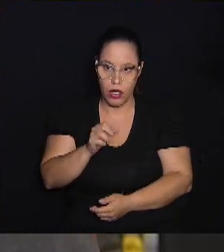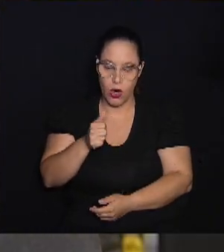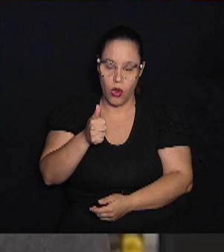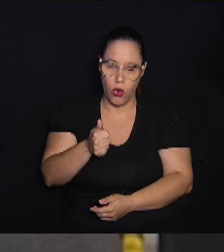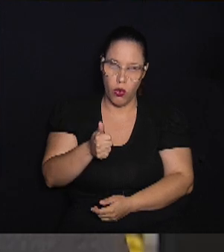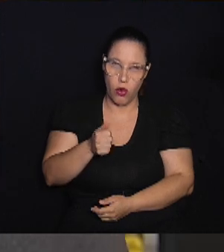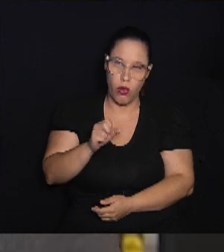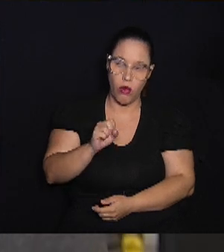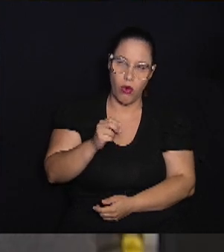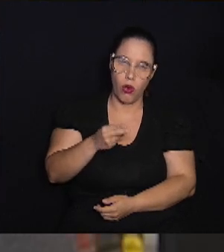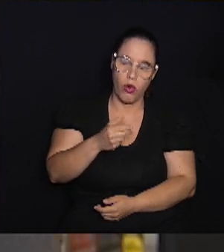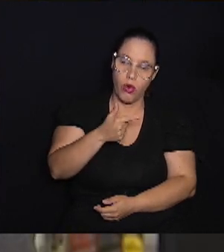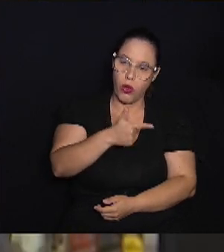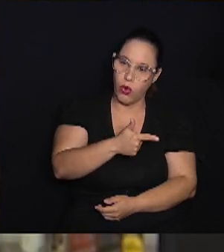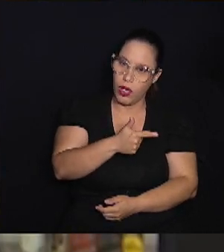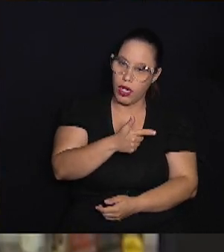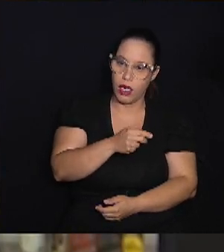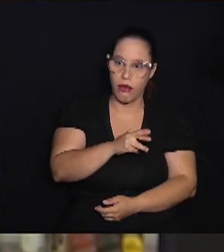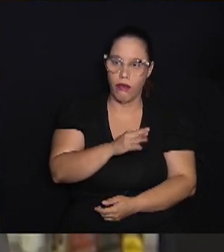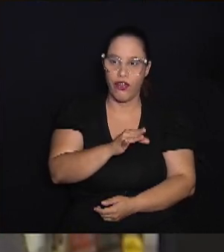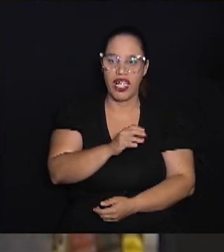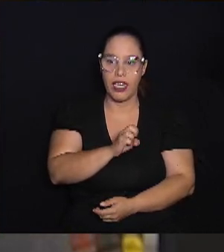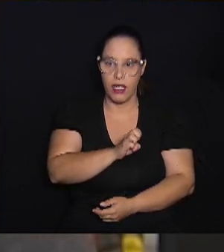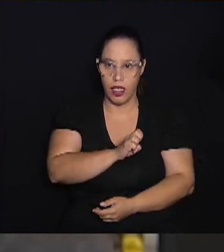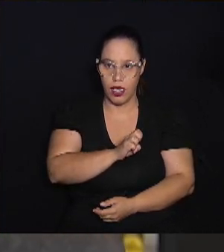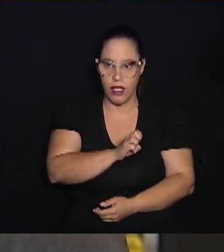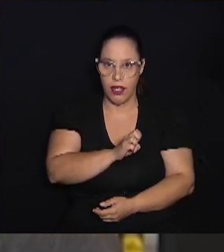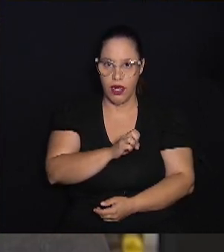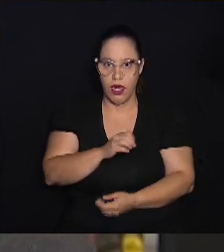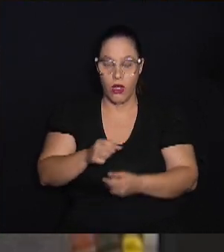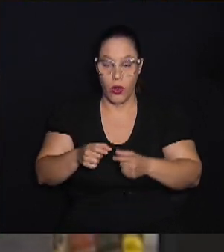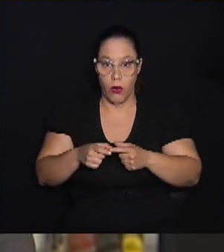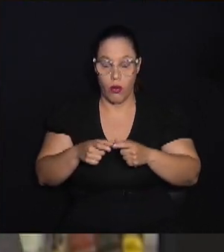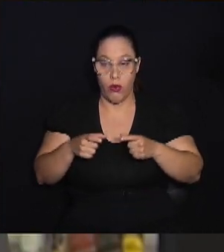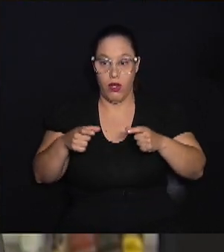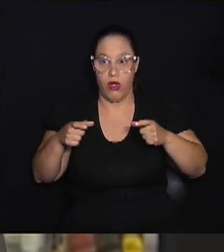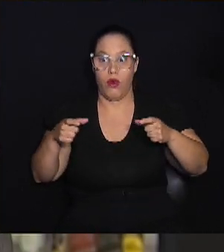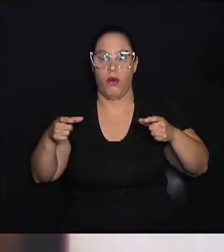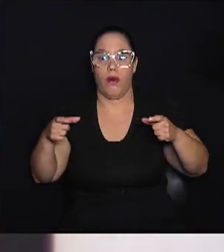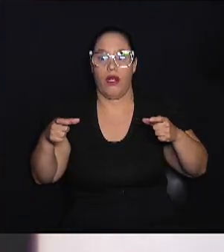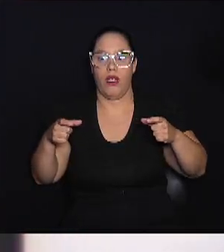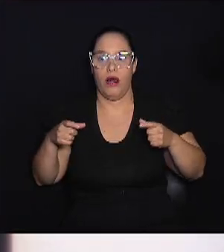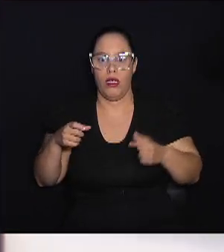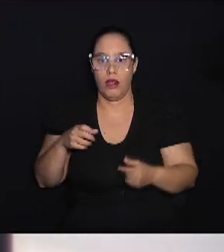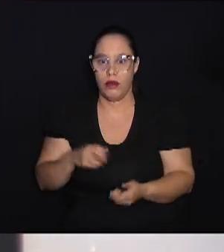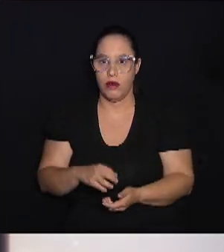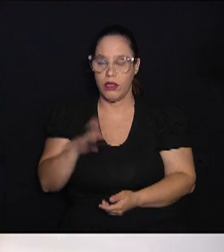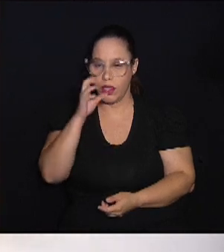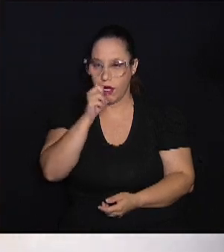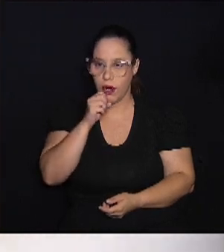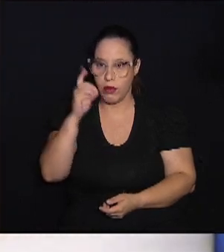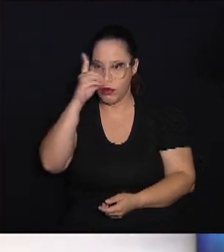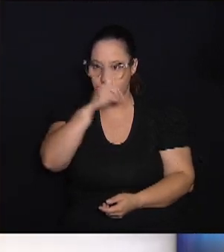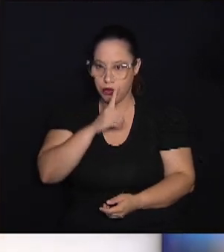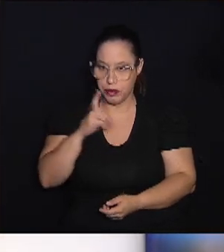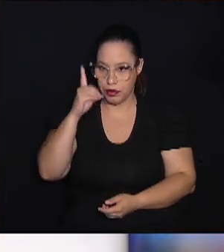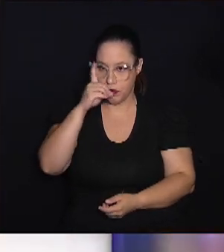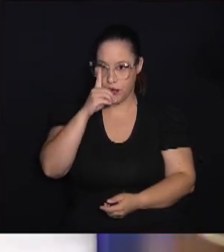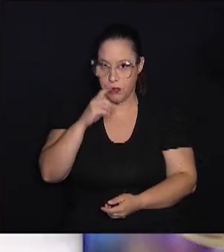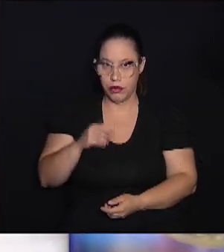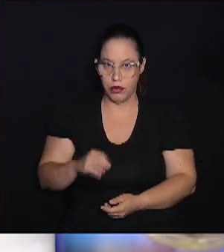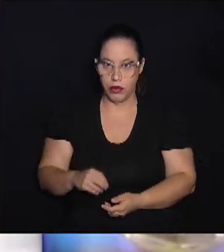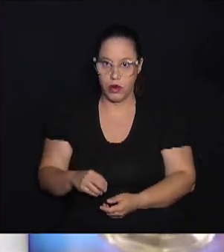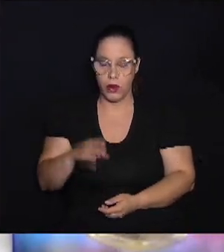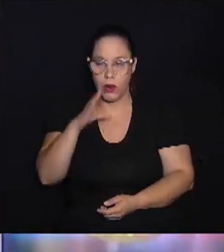freelances por final de semana, né? A expectativa é dobrar esse número de freelance final de semana. Eldney reforça que o candidato